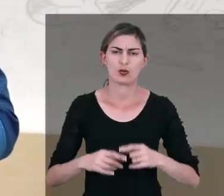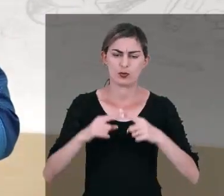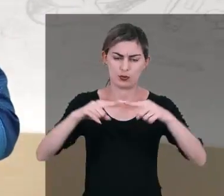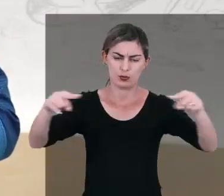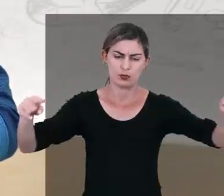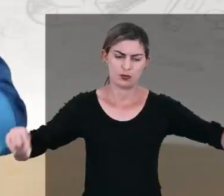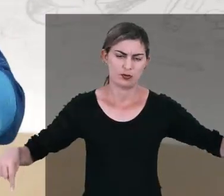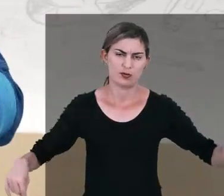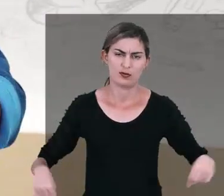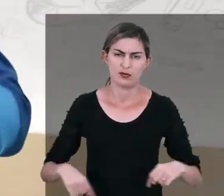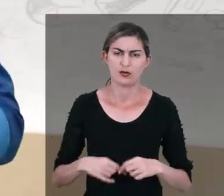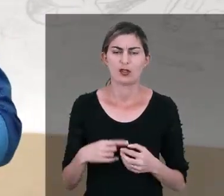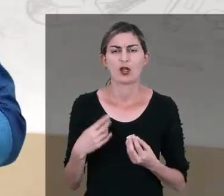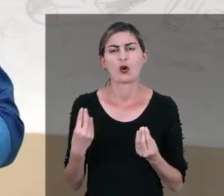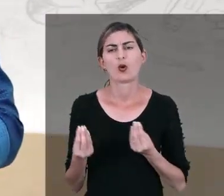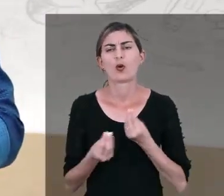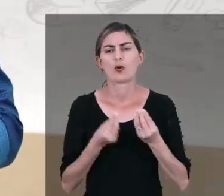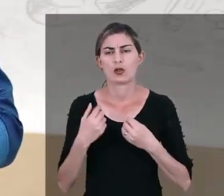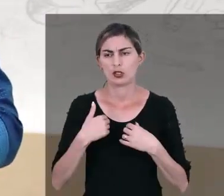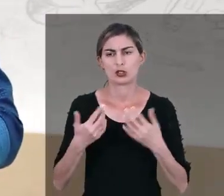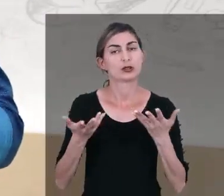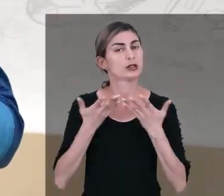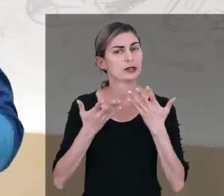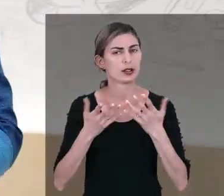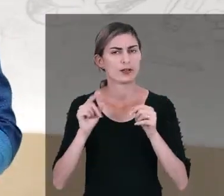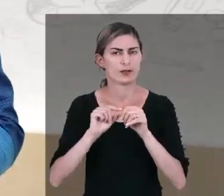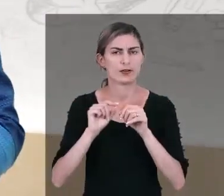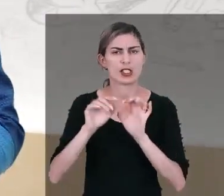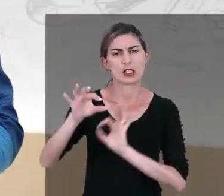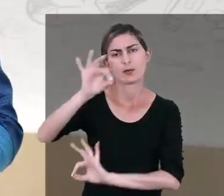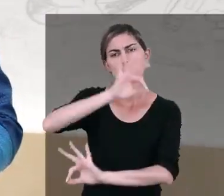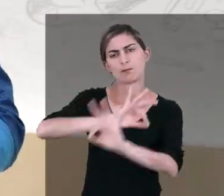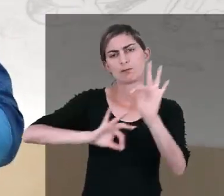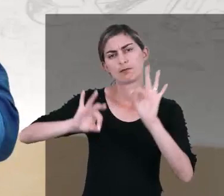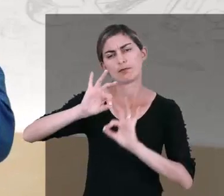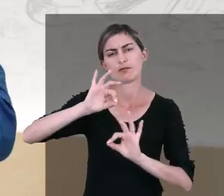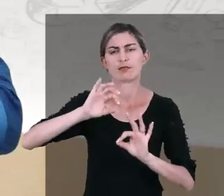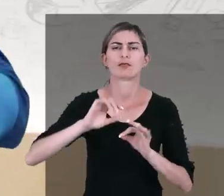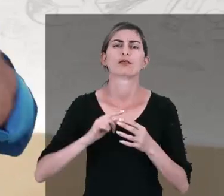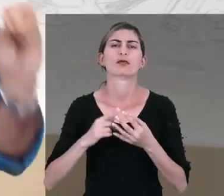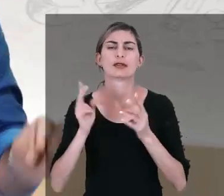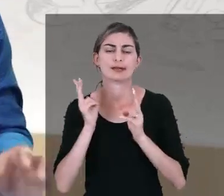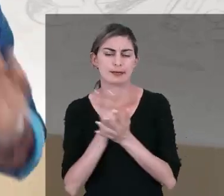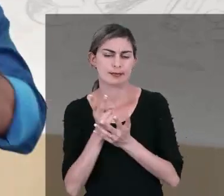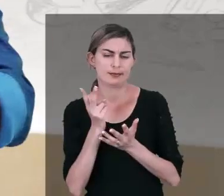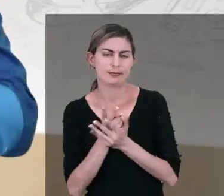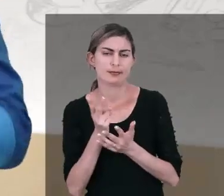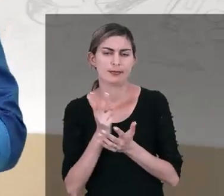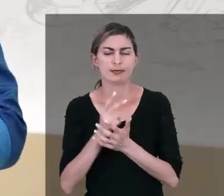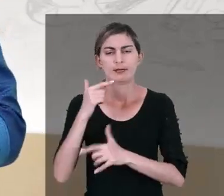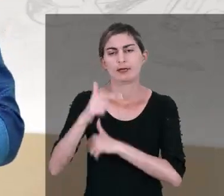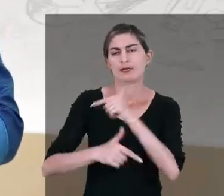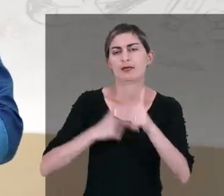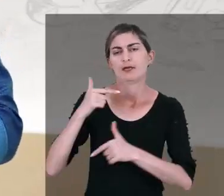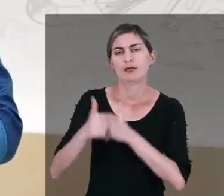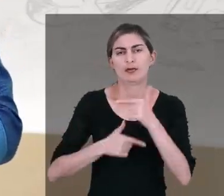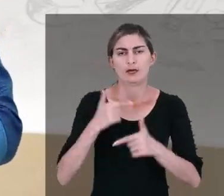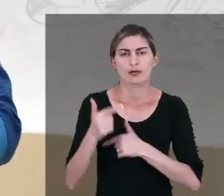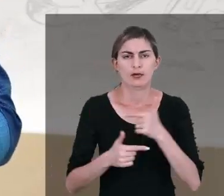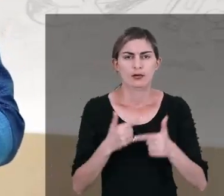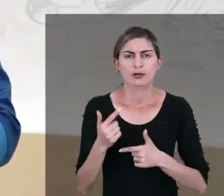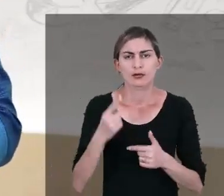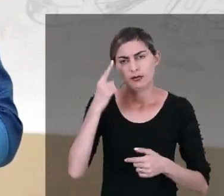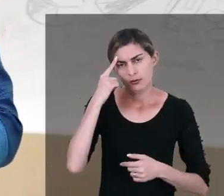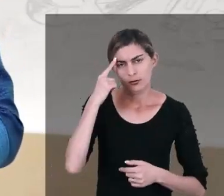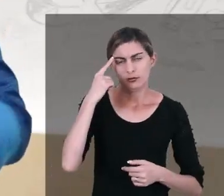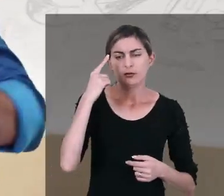edificação, né, com o que a gente pretende do ponto de vista estético, né? Nós precisamos sempre trabalhar com